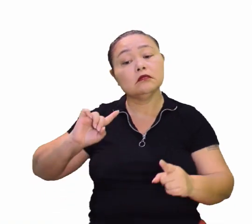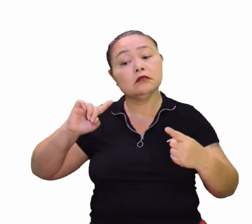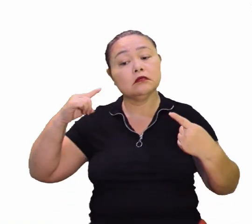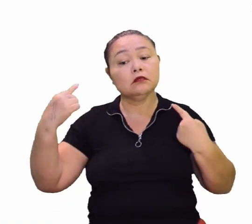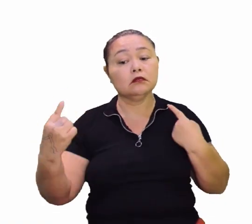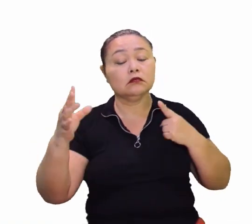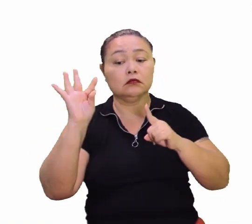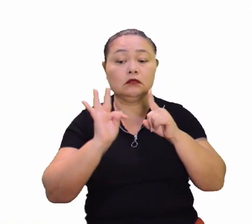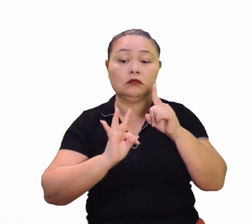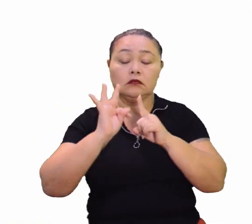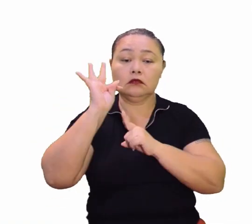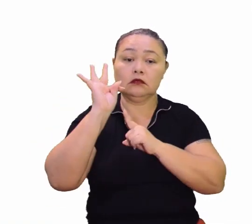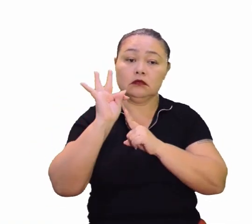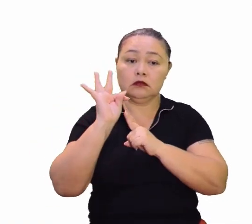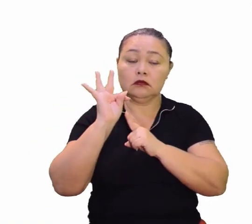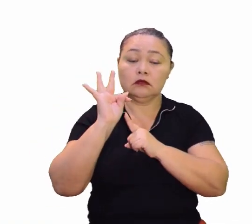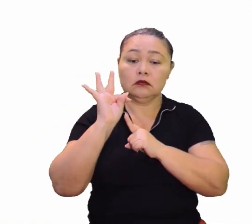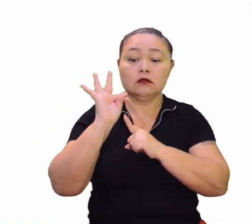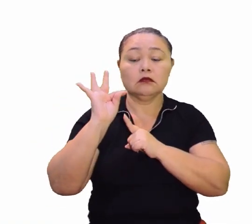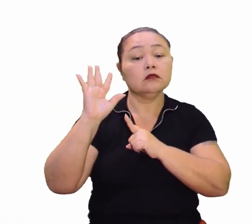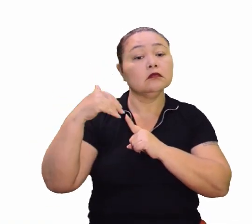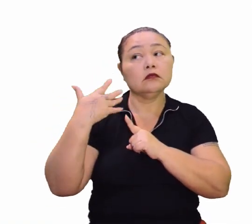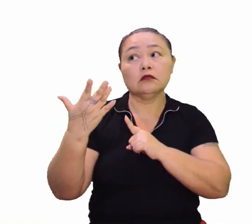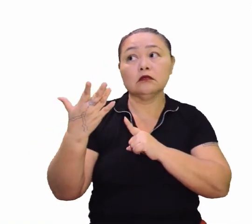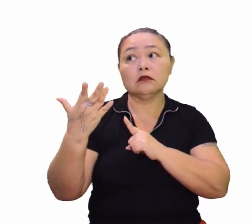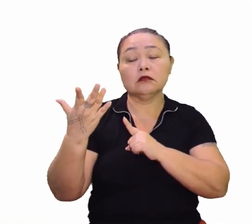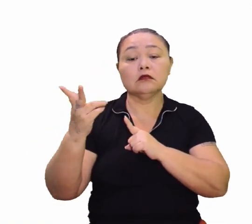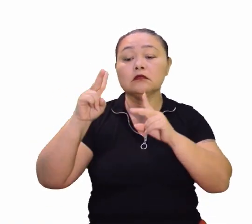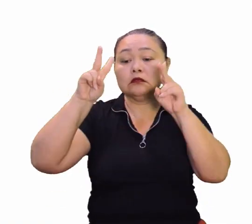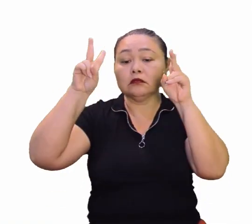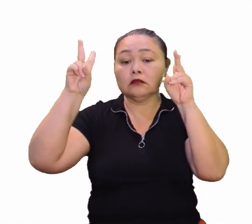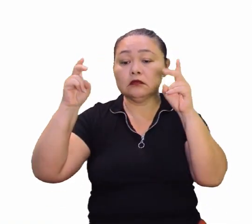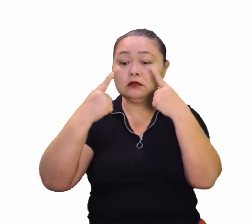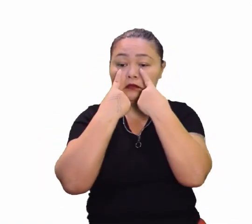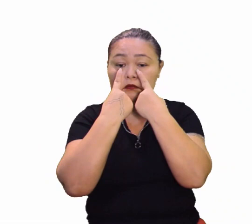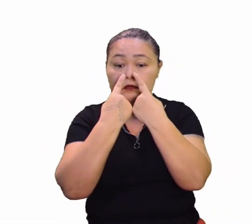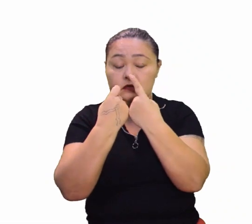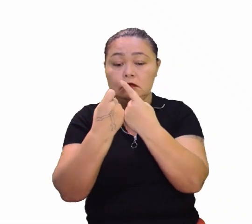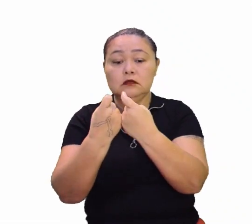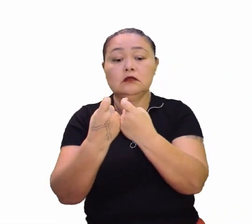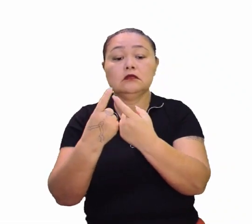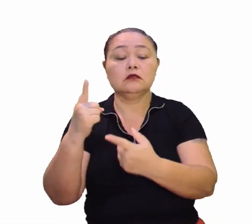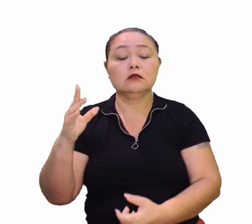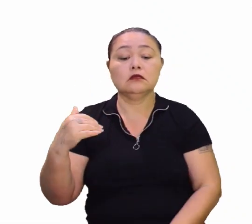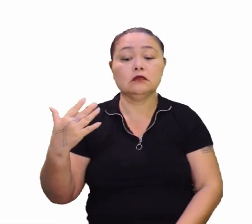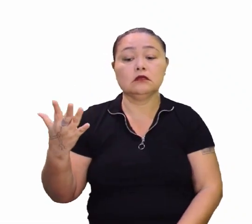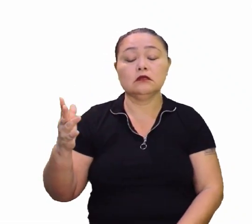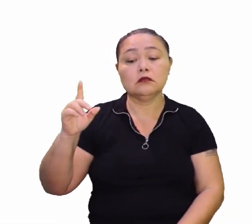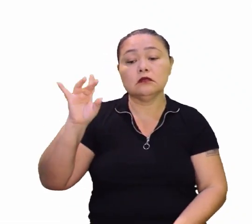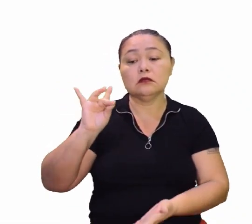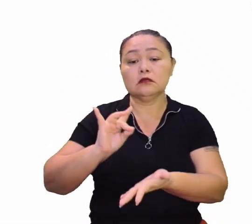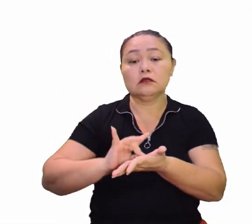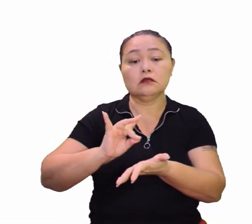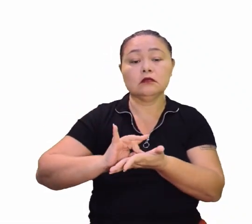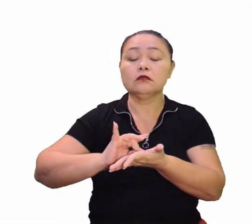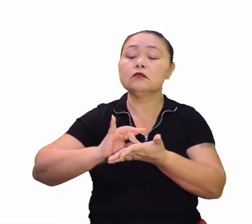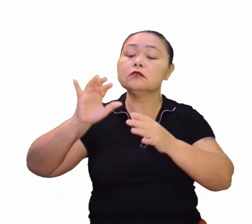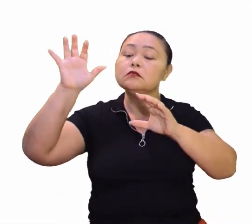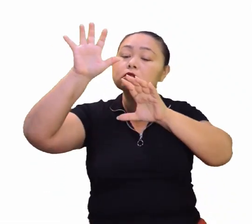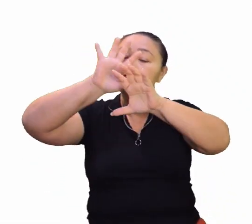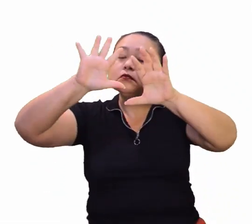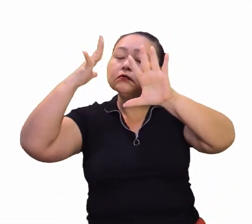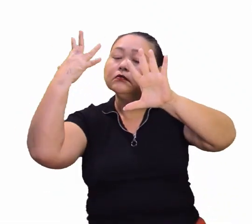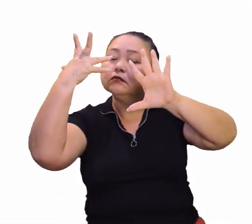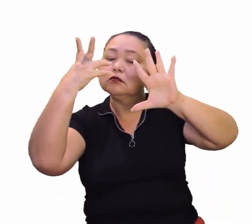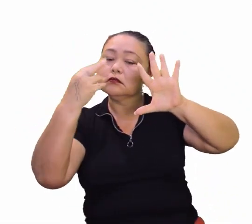A inversão térmica. Olha que tema interessante, hein, Rogério? Verdade. Um céu